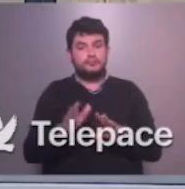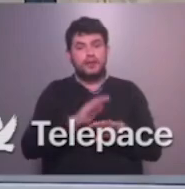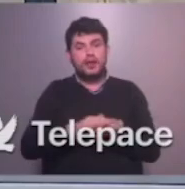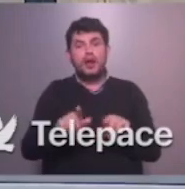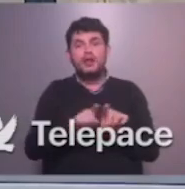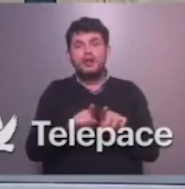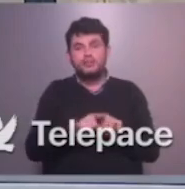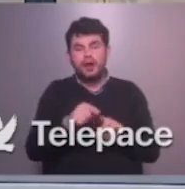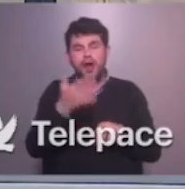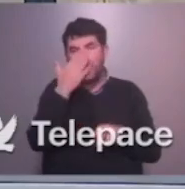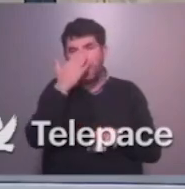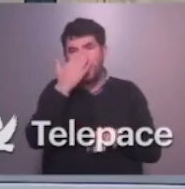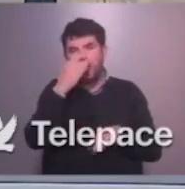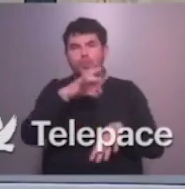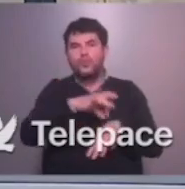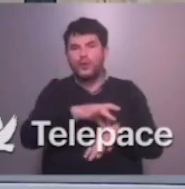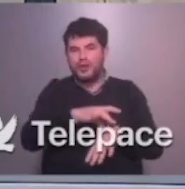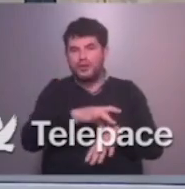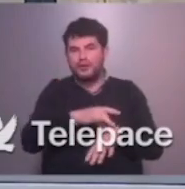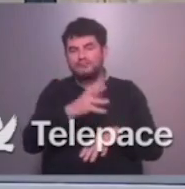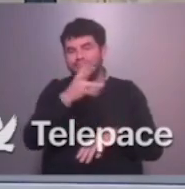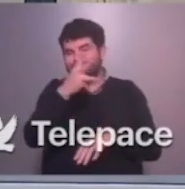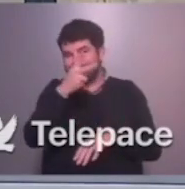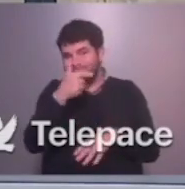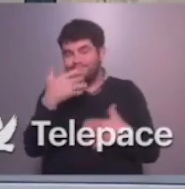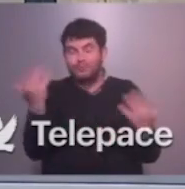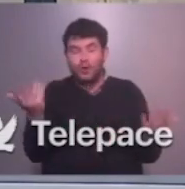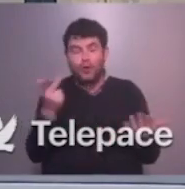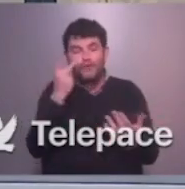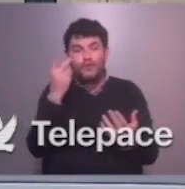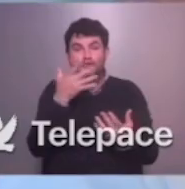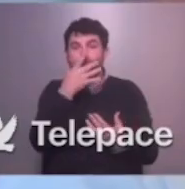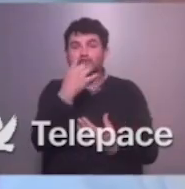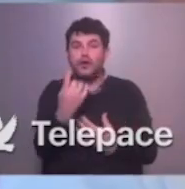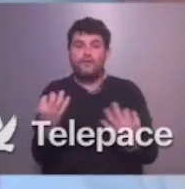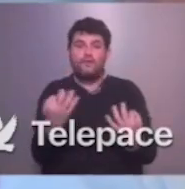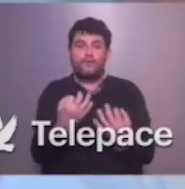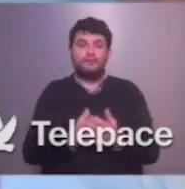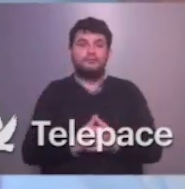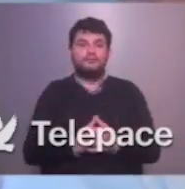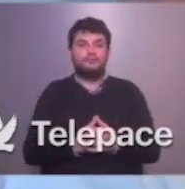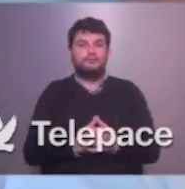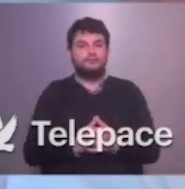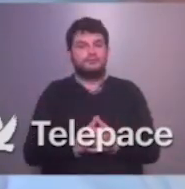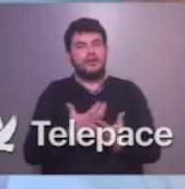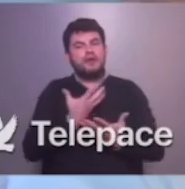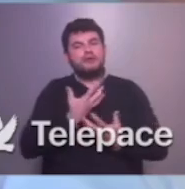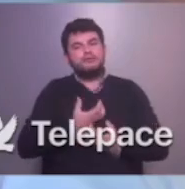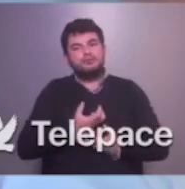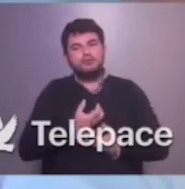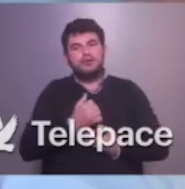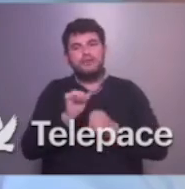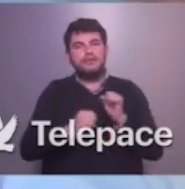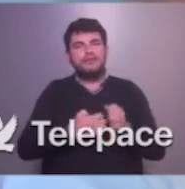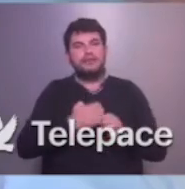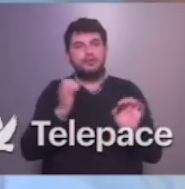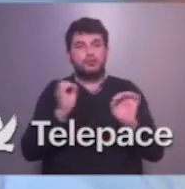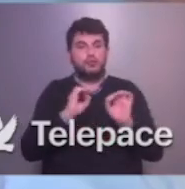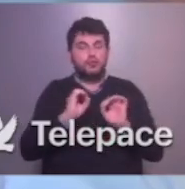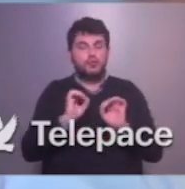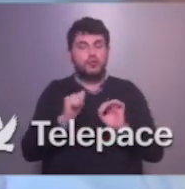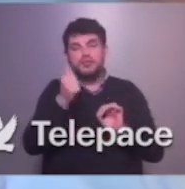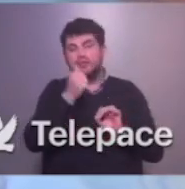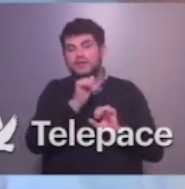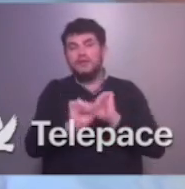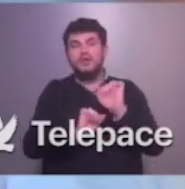Caro irmão que está doente, triste ou que vive só, não desanimes em teus sentimentos, em